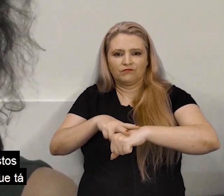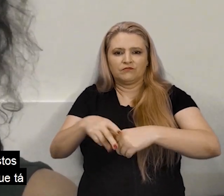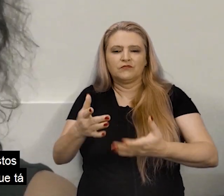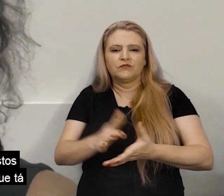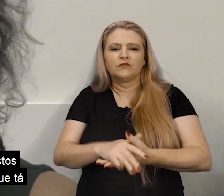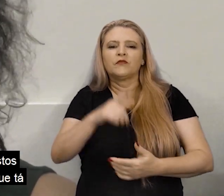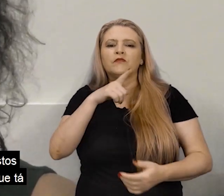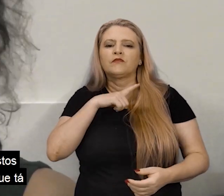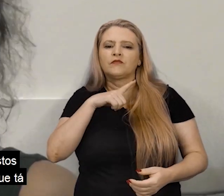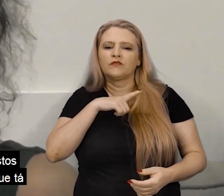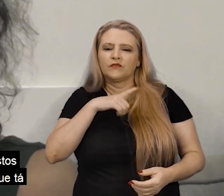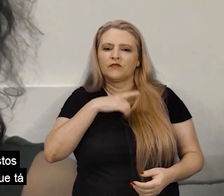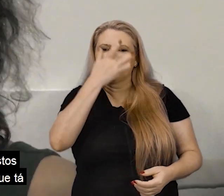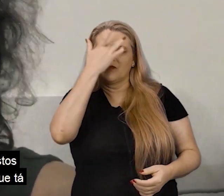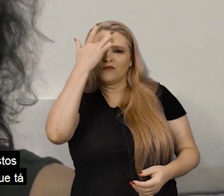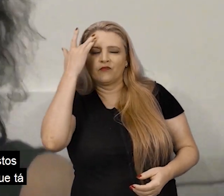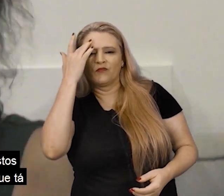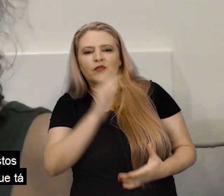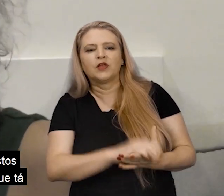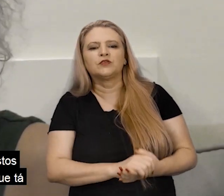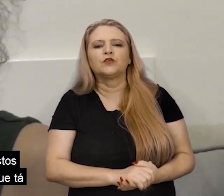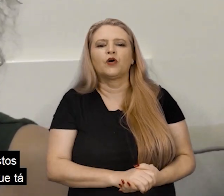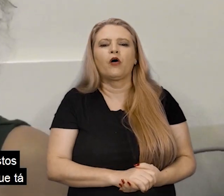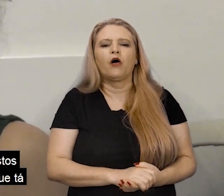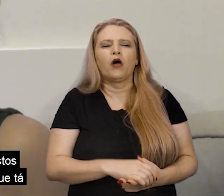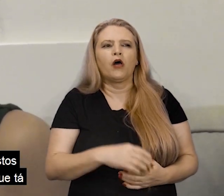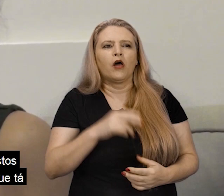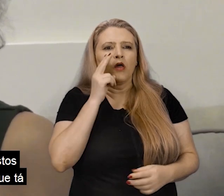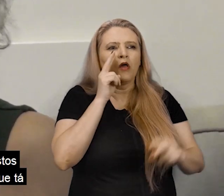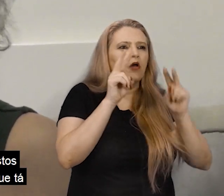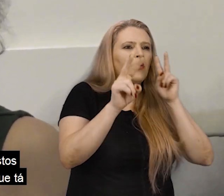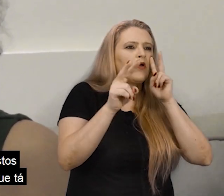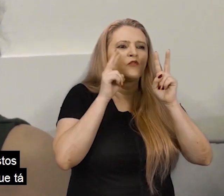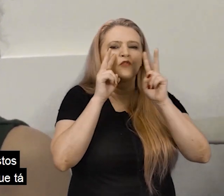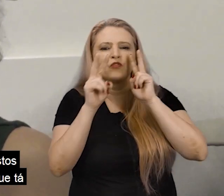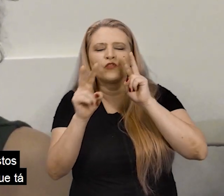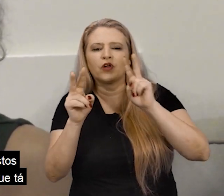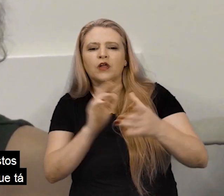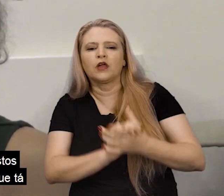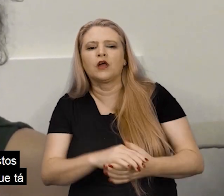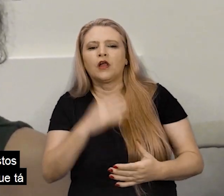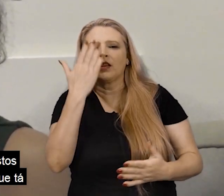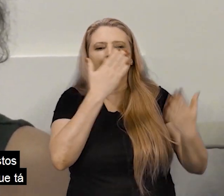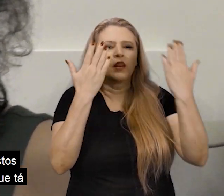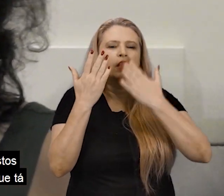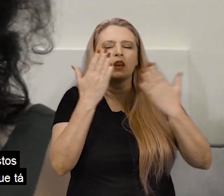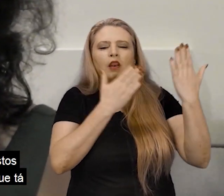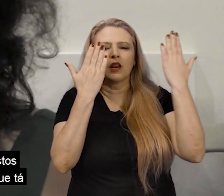enxergo as cores, enxergo. Eu não enxergo os rostos, assim, mas eu enxergo as pessoas,